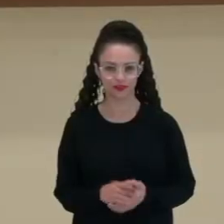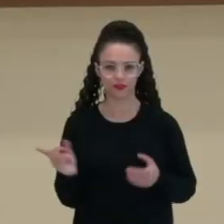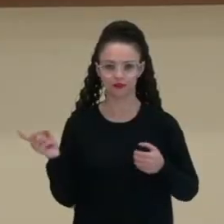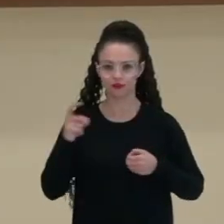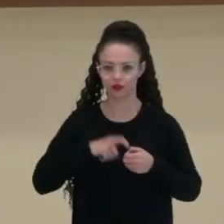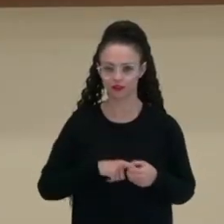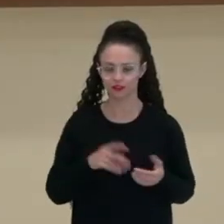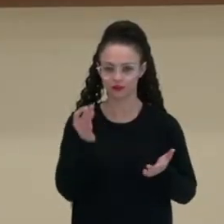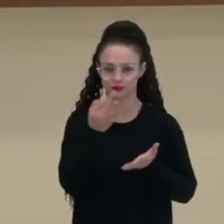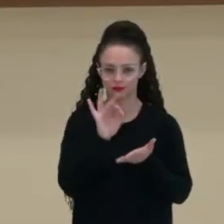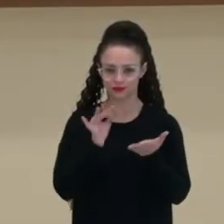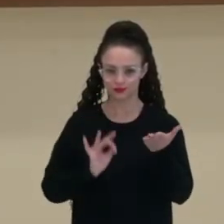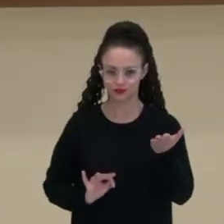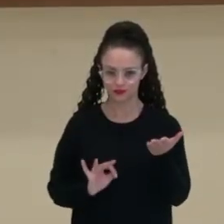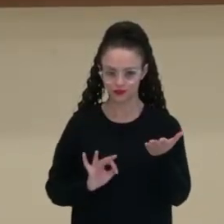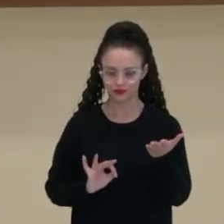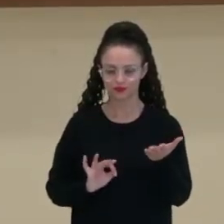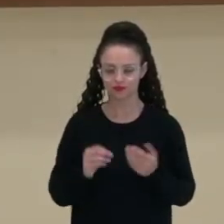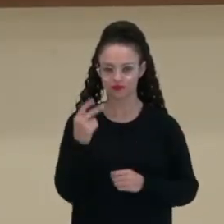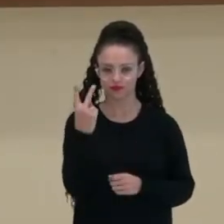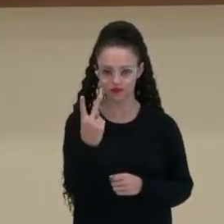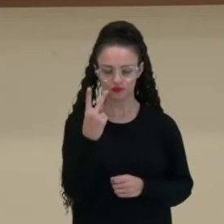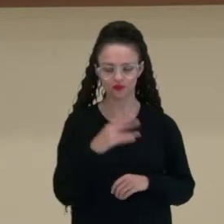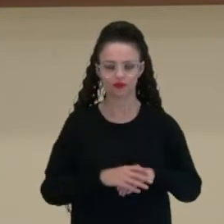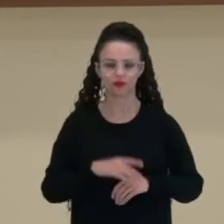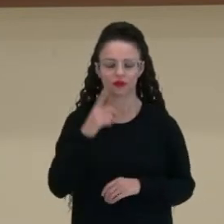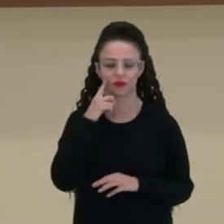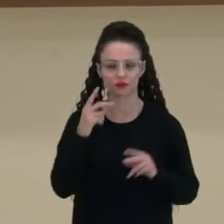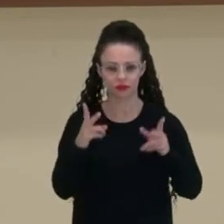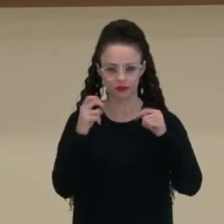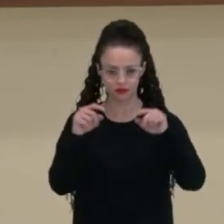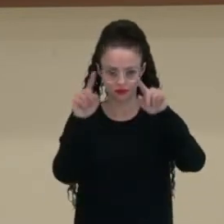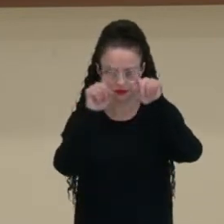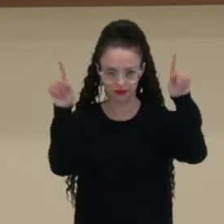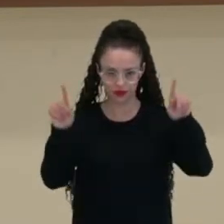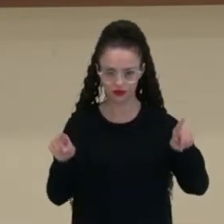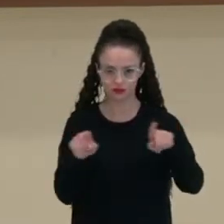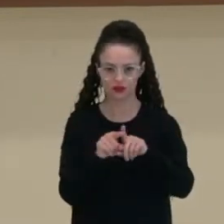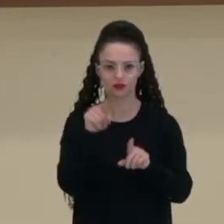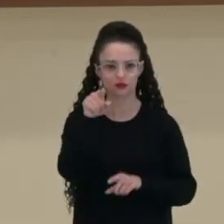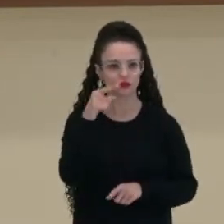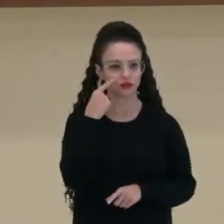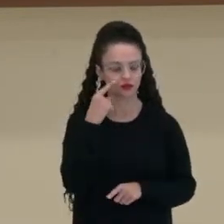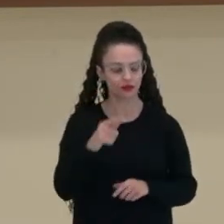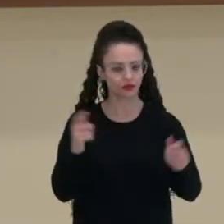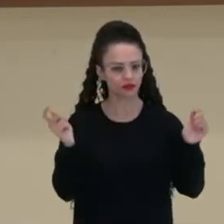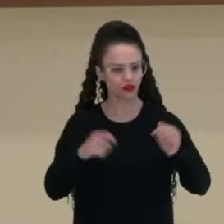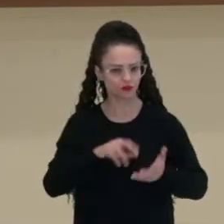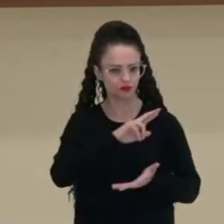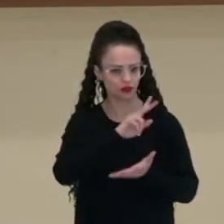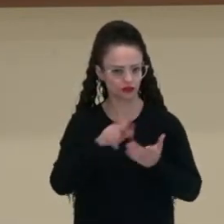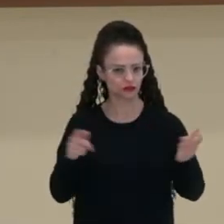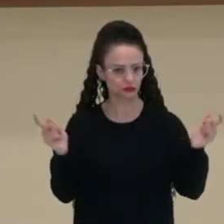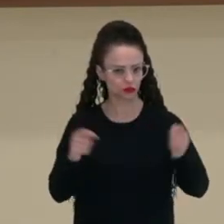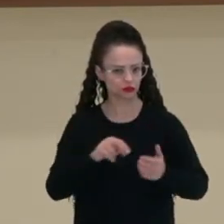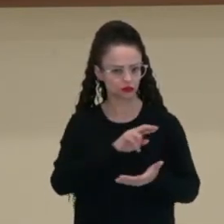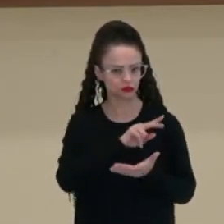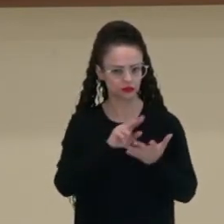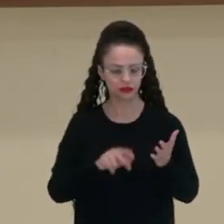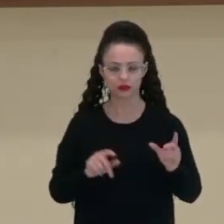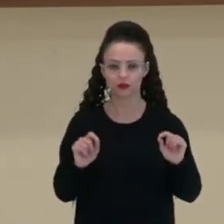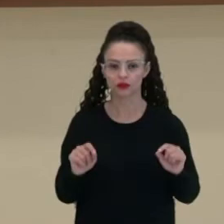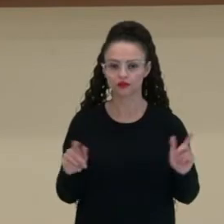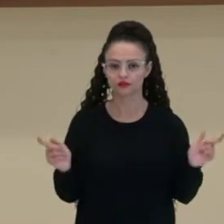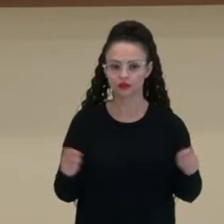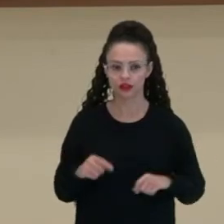Voltamos a gabaritar a atividade 2. Perceba, usando a tabela, você tem várias possibilidades. Dentre